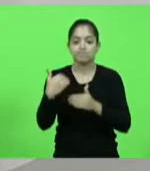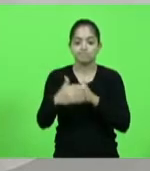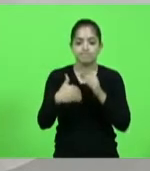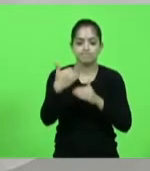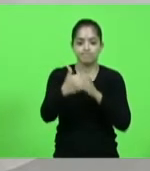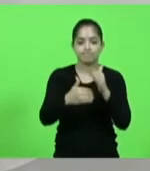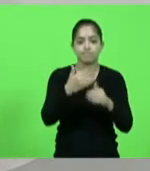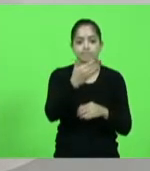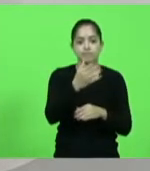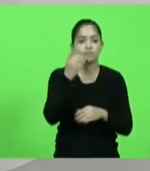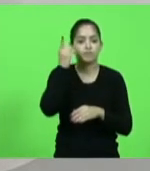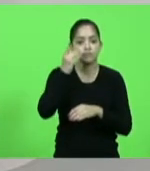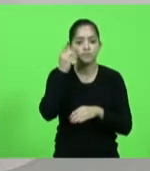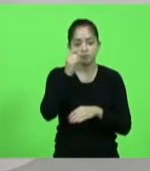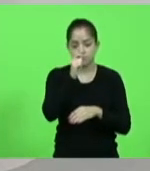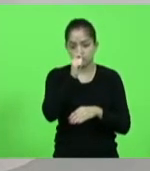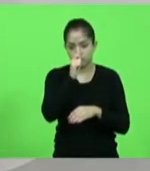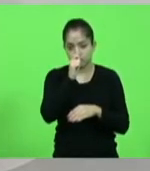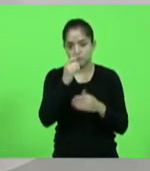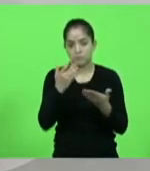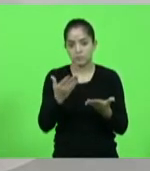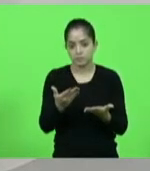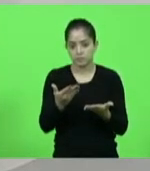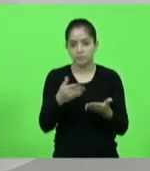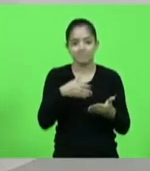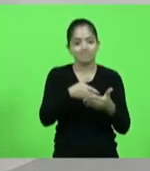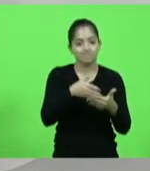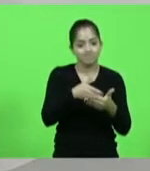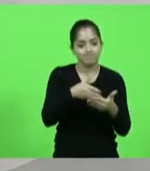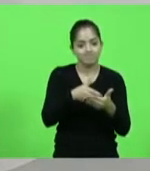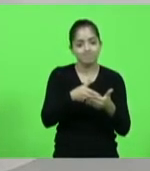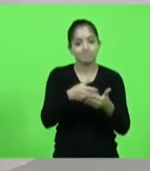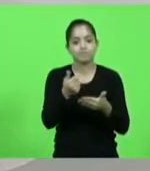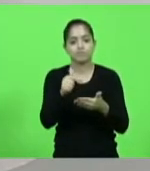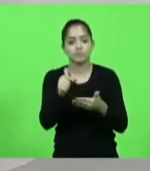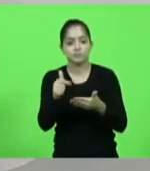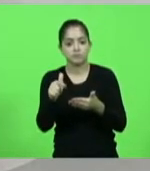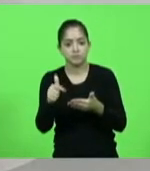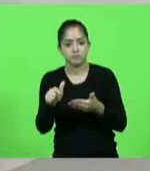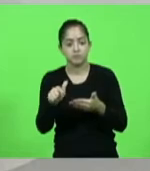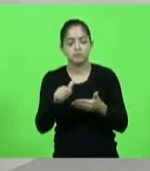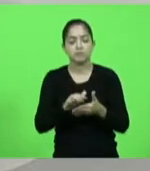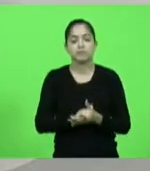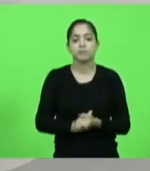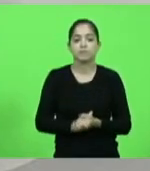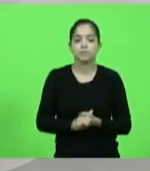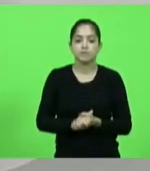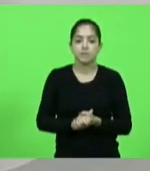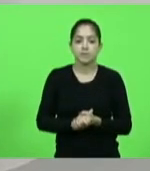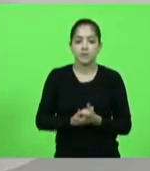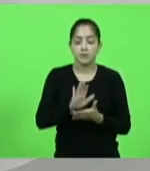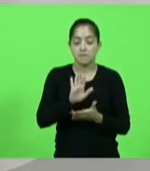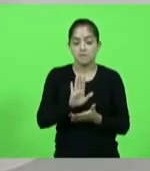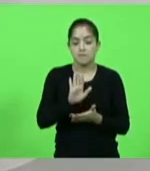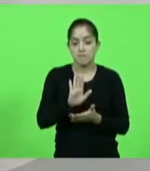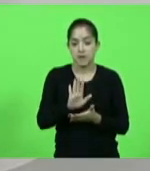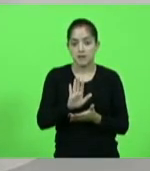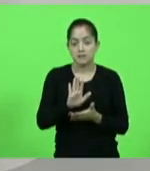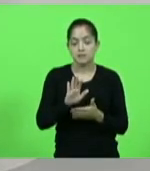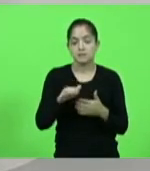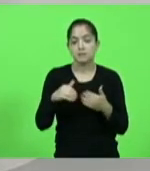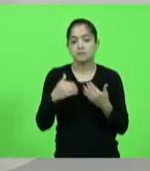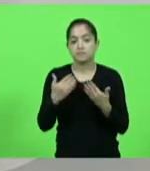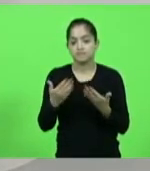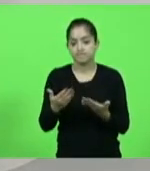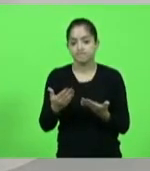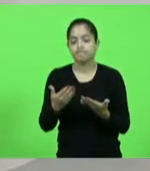deputado João Amin, para que a gente não tivesse impeditivo de tempo na aprovação da matéria. Mas, ainda assim,